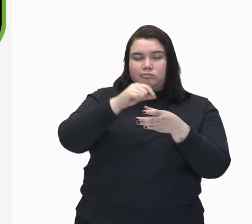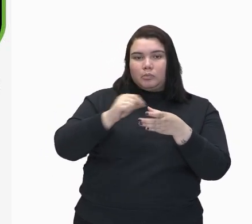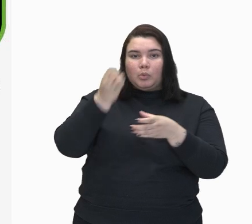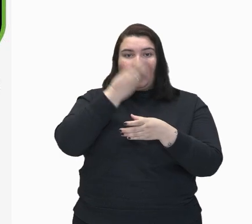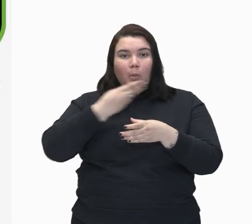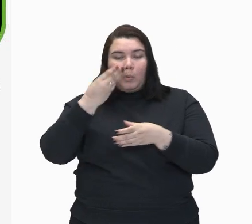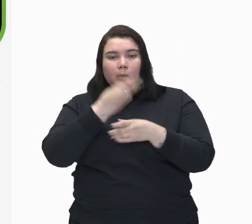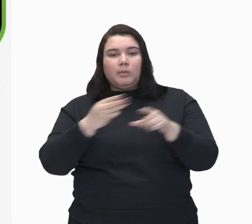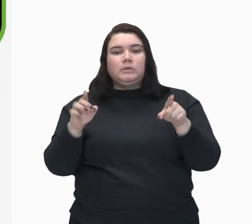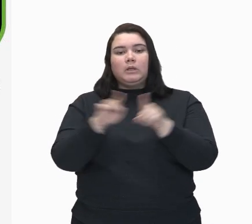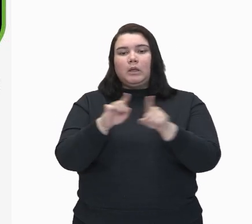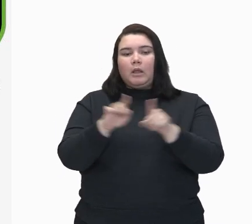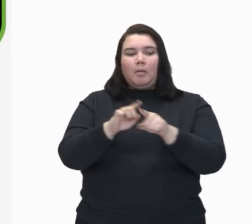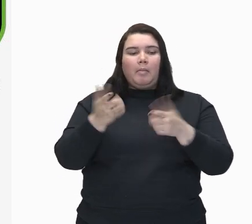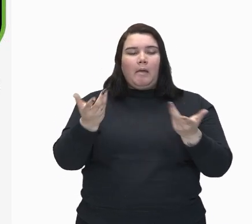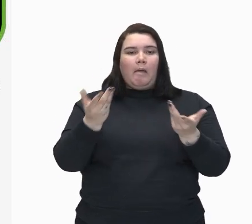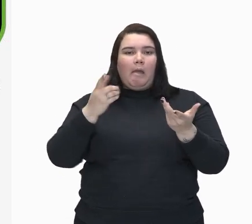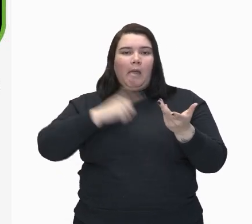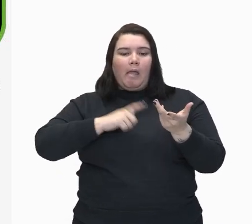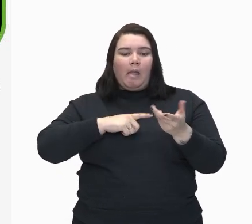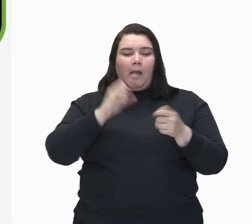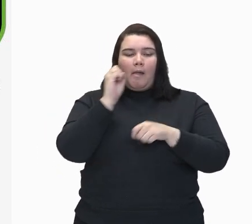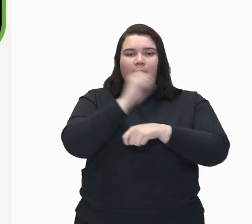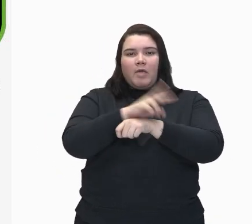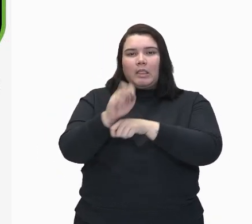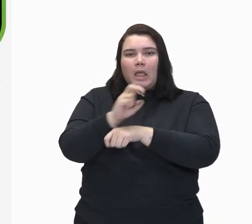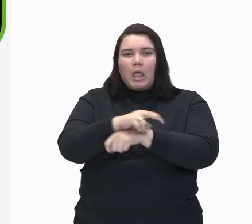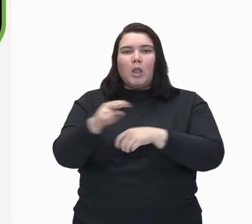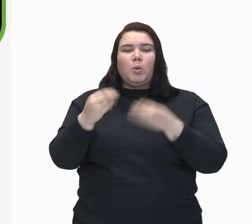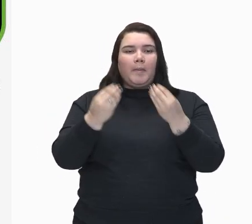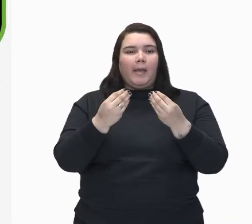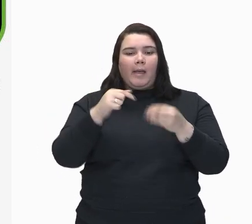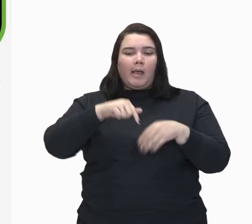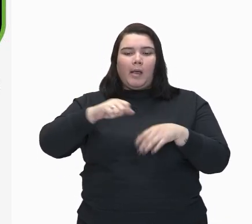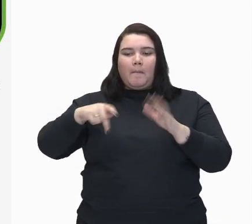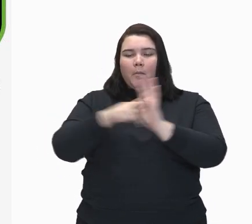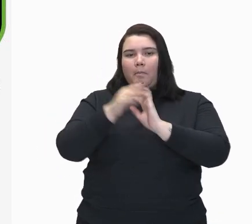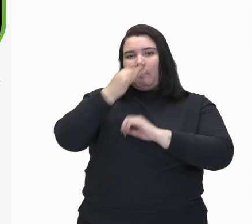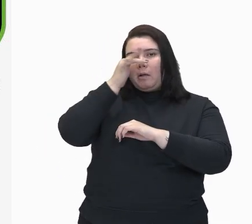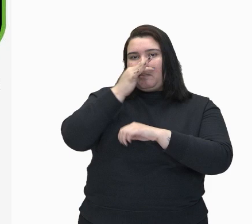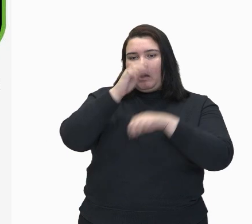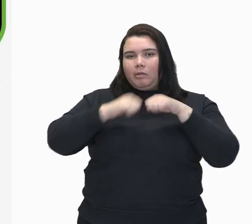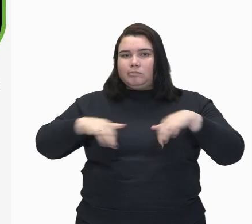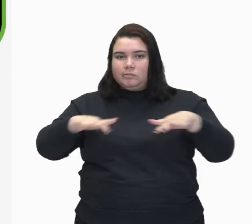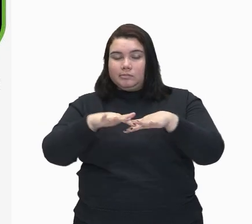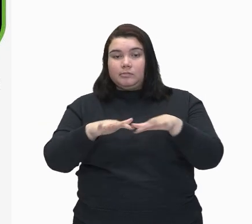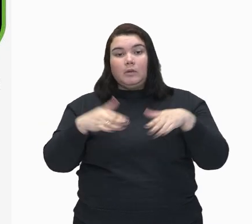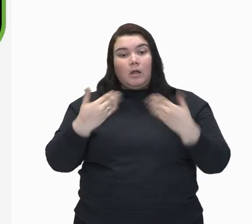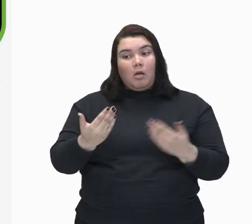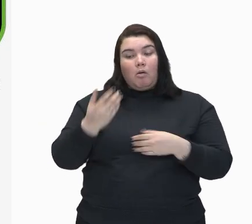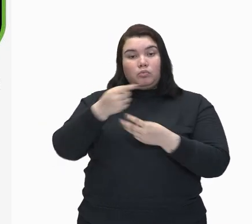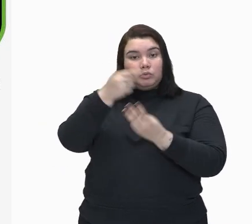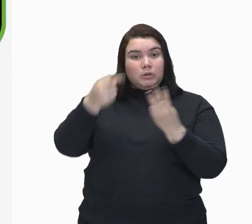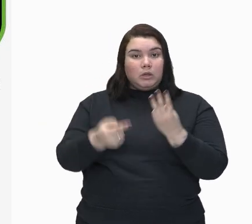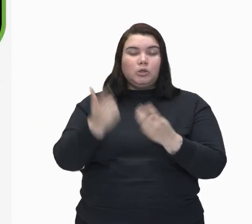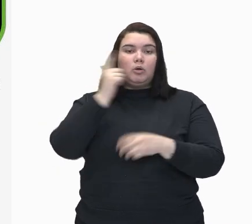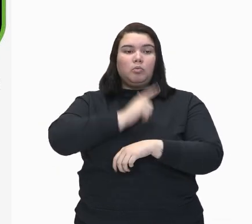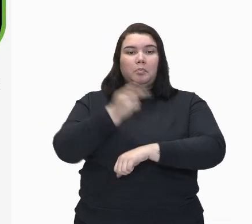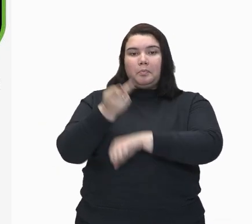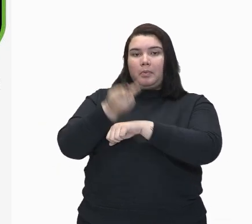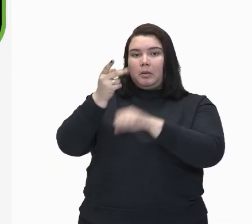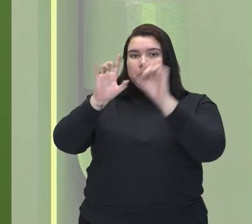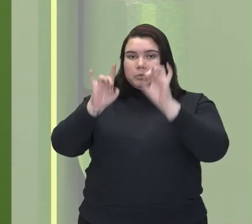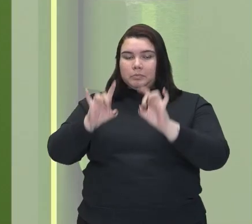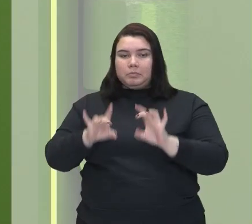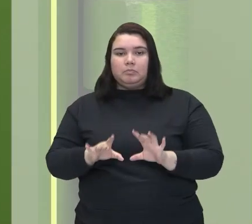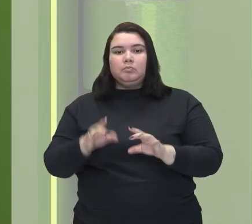inseticidas. Então, foi por isso que eles ganharam o Prêmio Nobel de Química, por causa dessa pesquisa